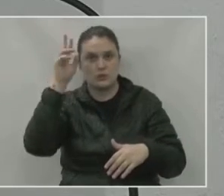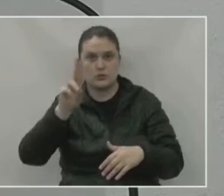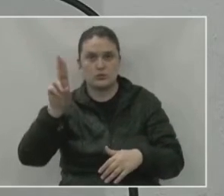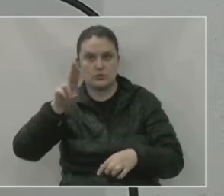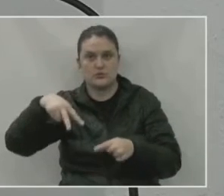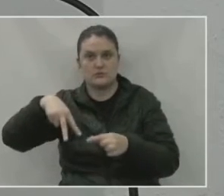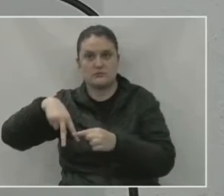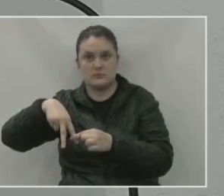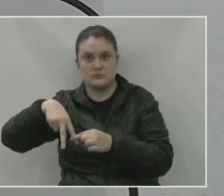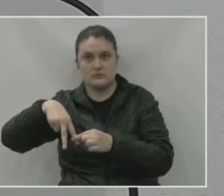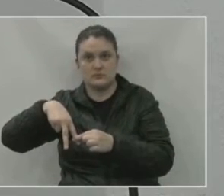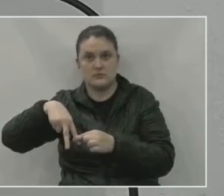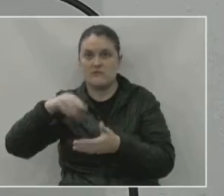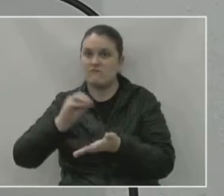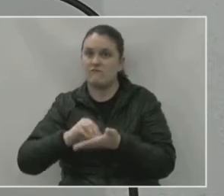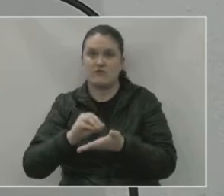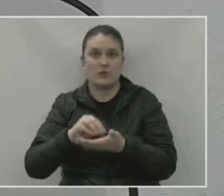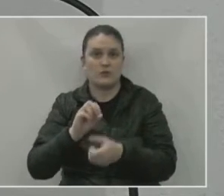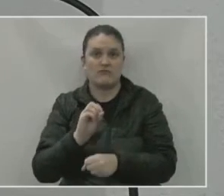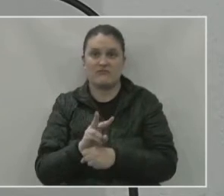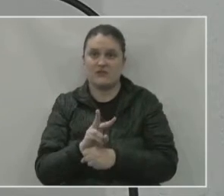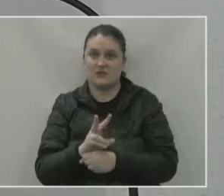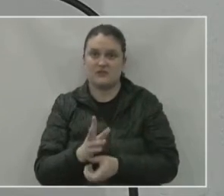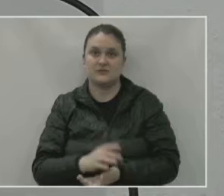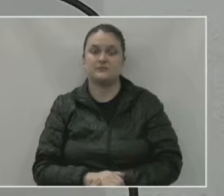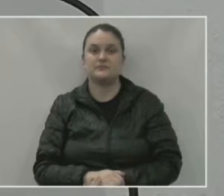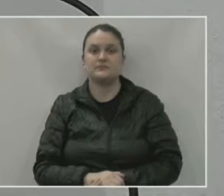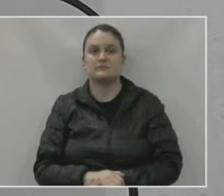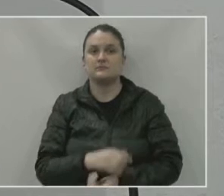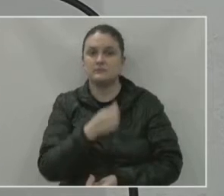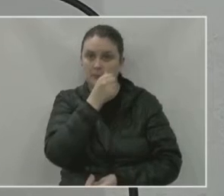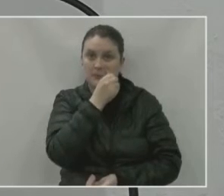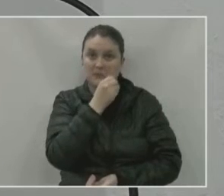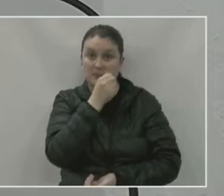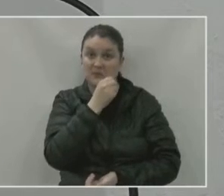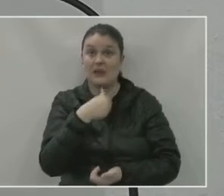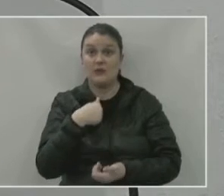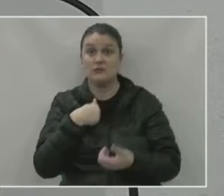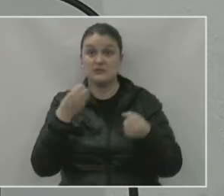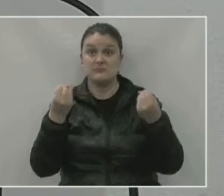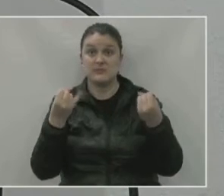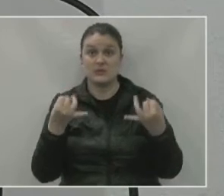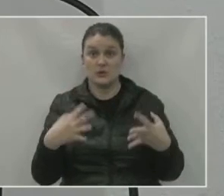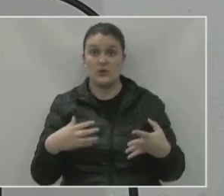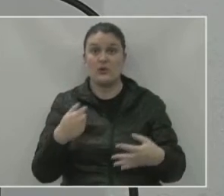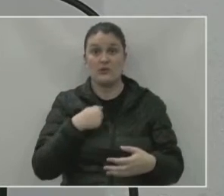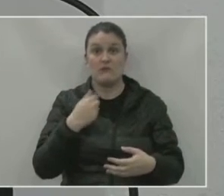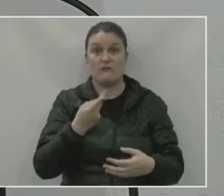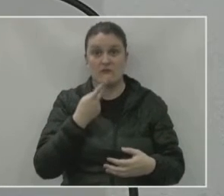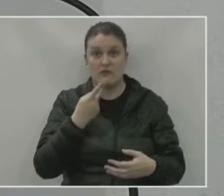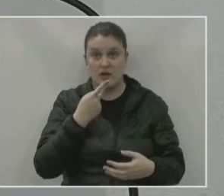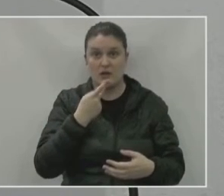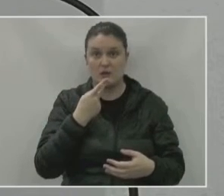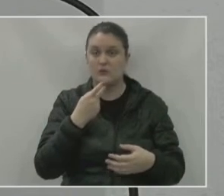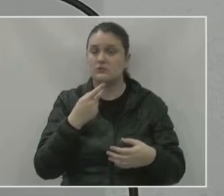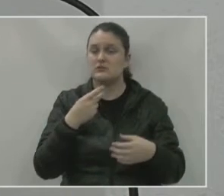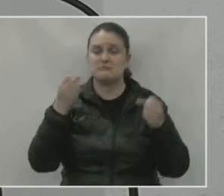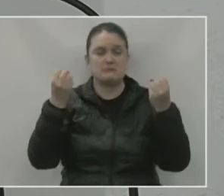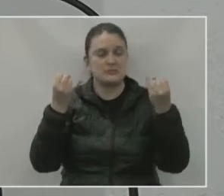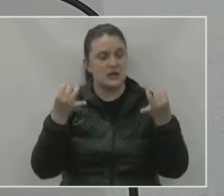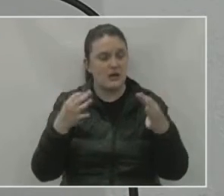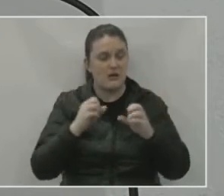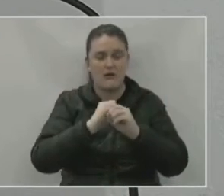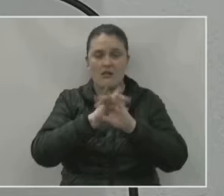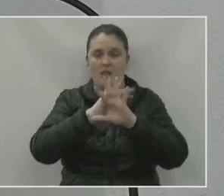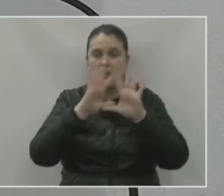sem tornozeleira, mas isso por falta de vagas. Então, eu explico isso para vocês, denoto, né, ou faço bem a conotação.